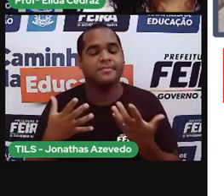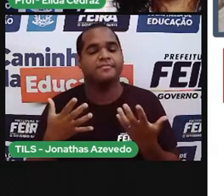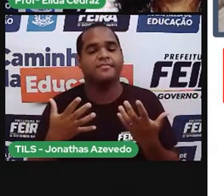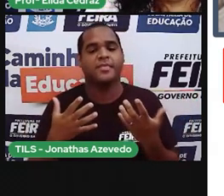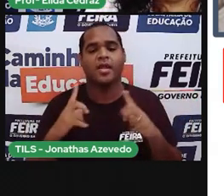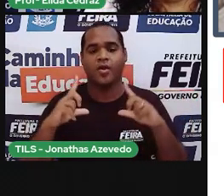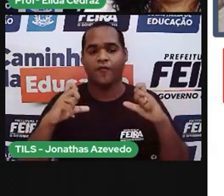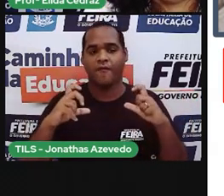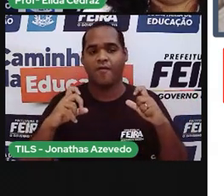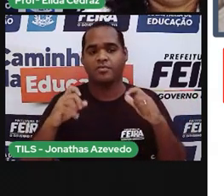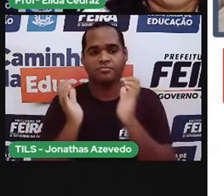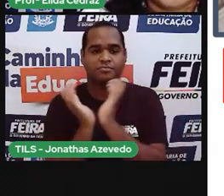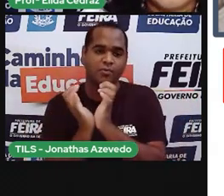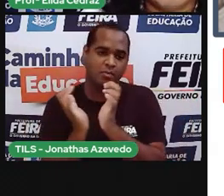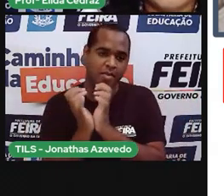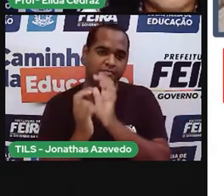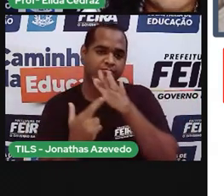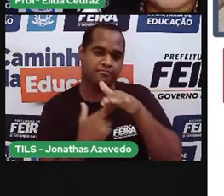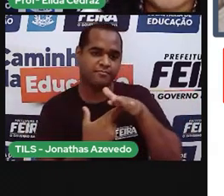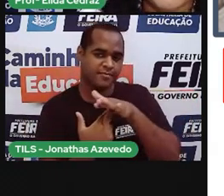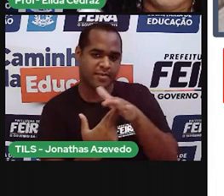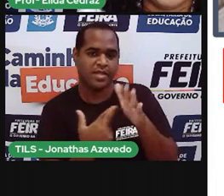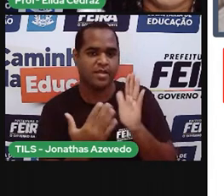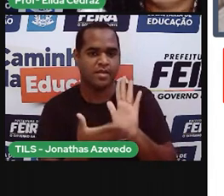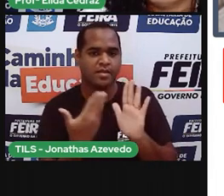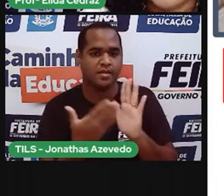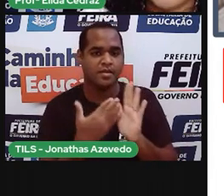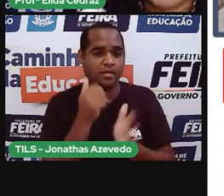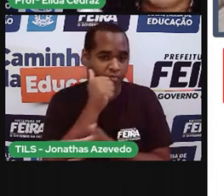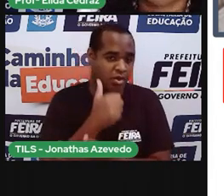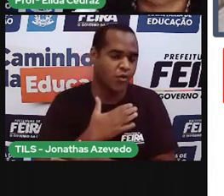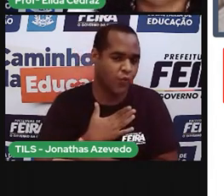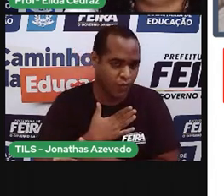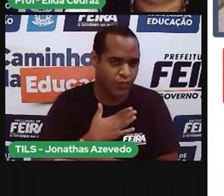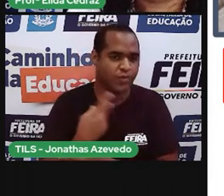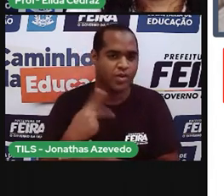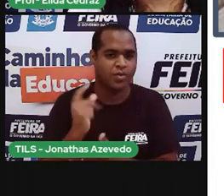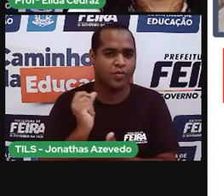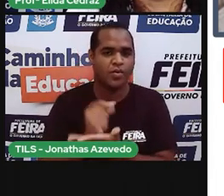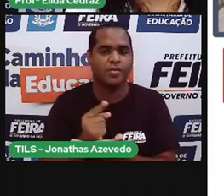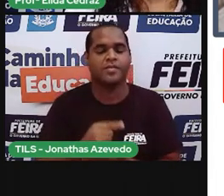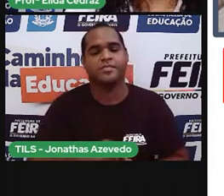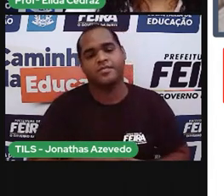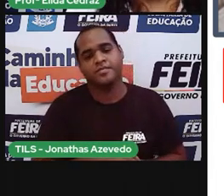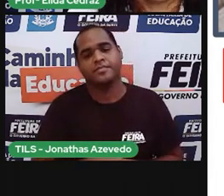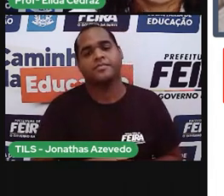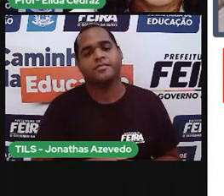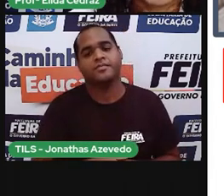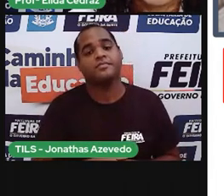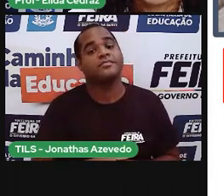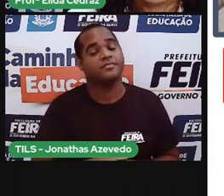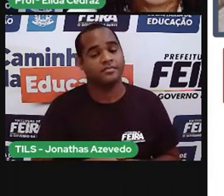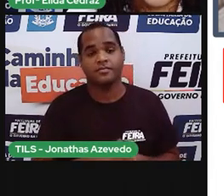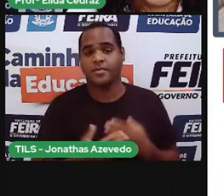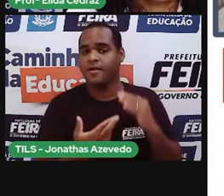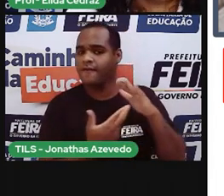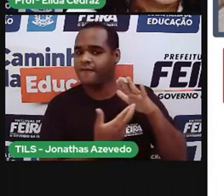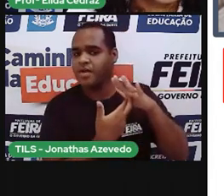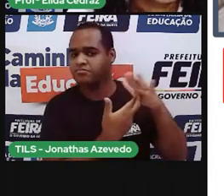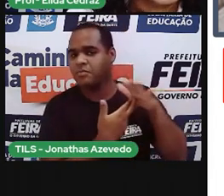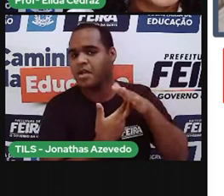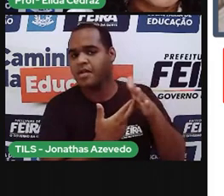da Feira do Tomba. Essa é a moça que eu compro verdura na mão dele. E assim, nas feiras livres,